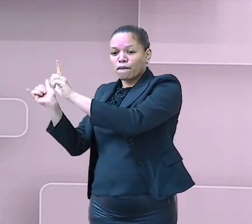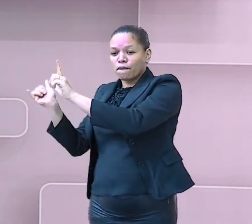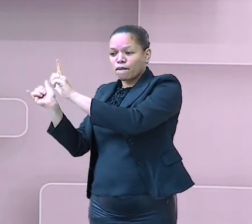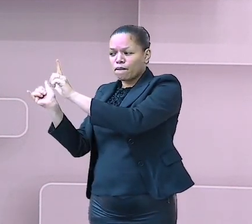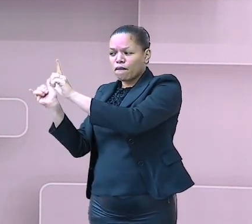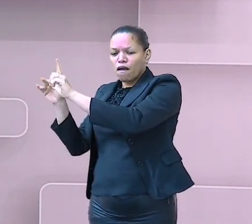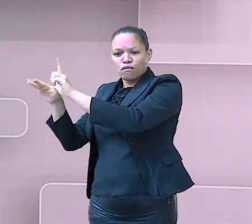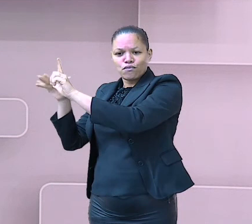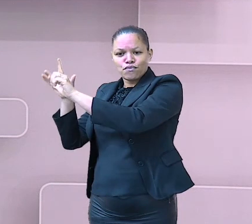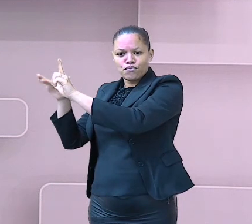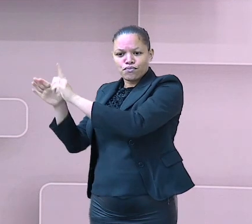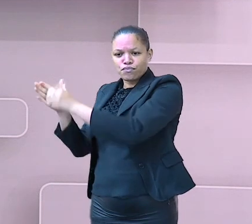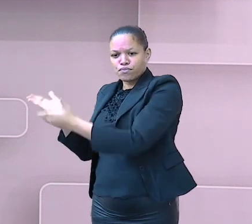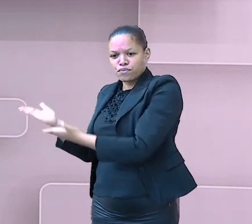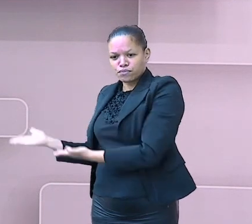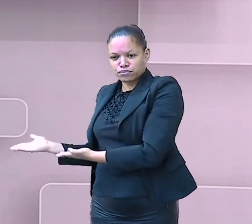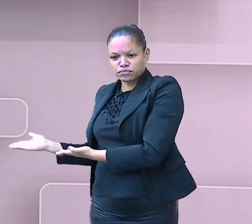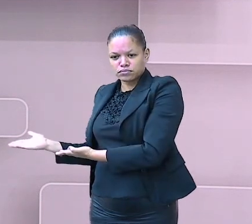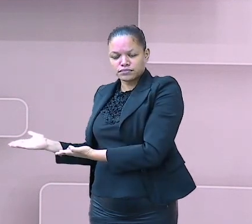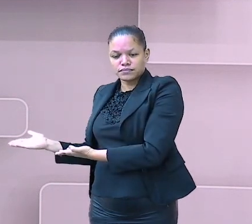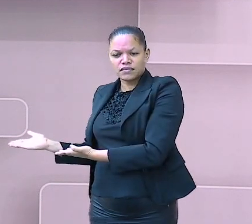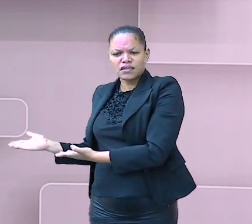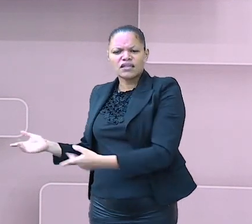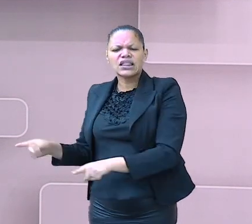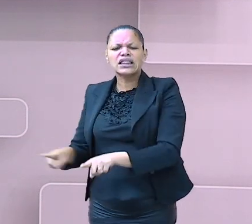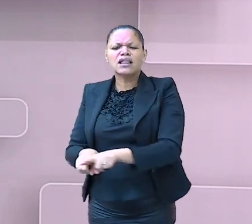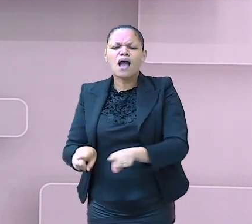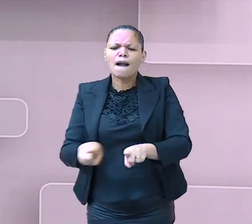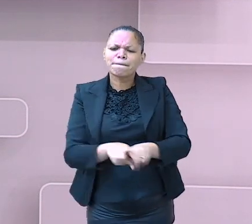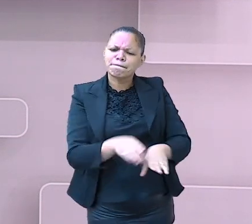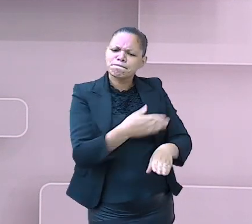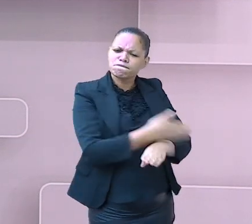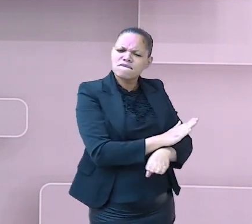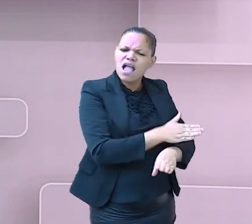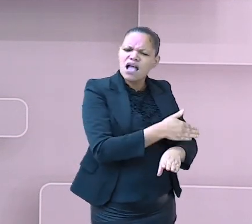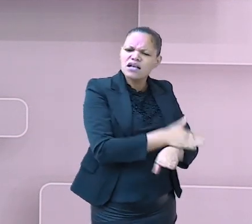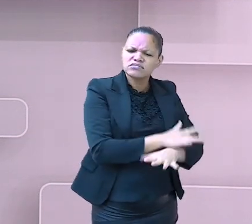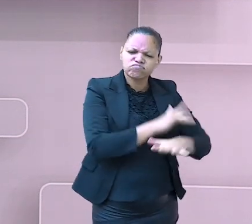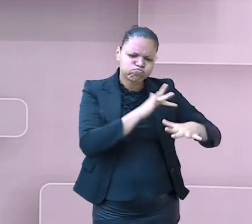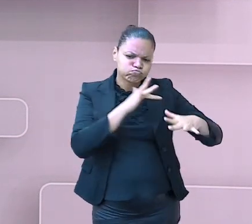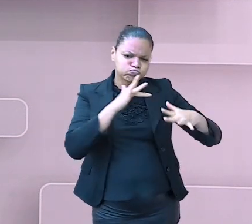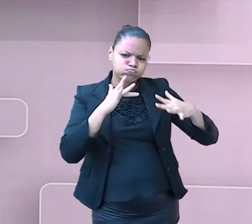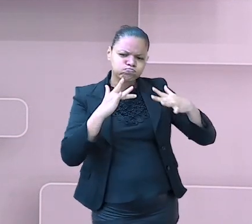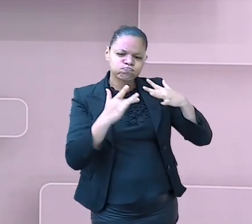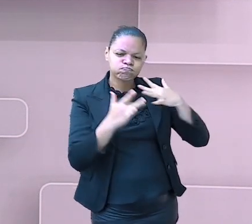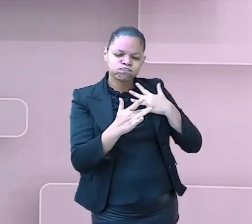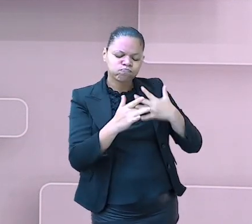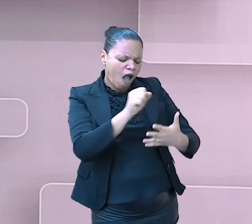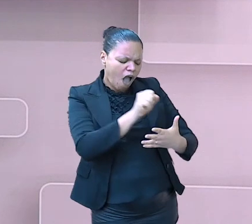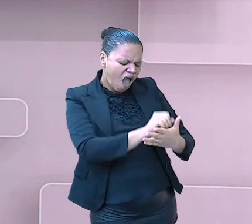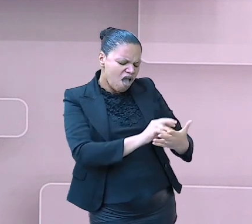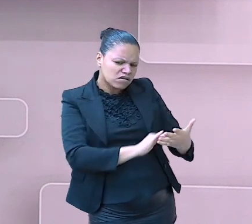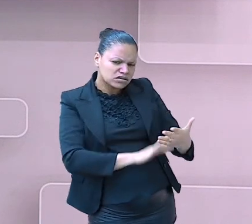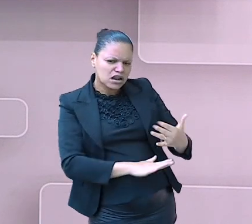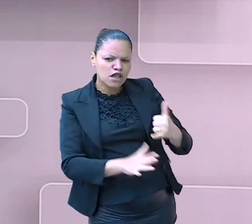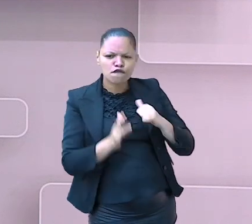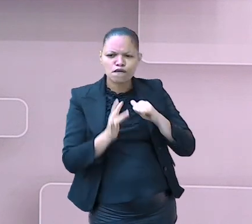imagem que aparece no canto da tela. Acesse as nossas redes sociais. Se inscreva no nosso